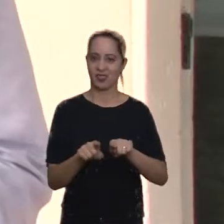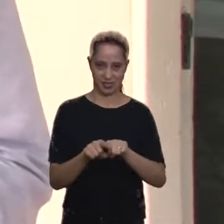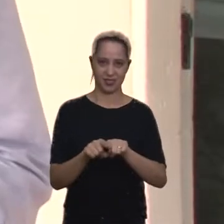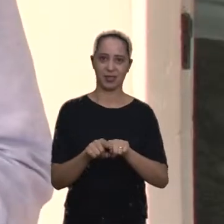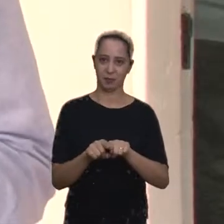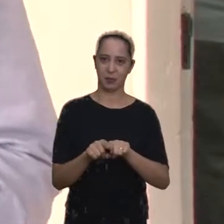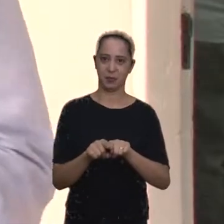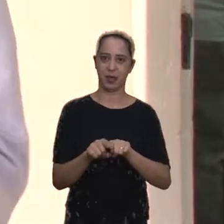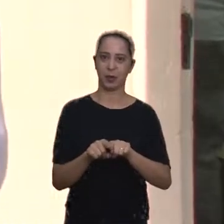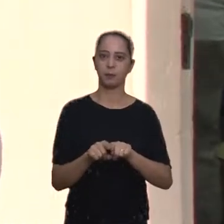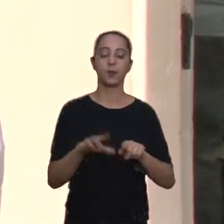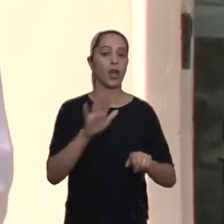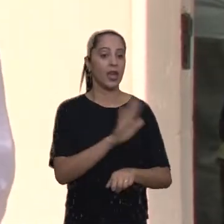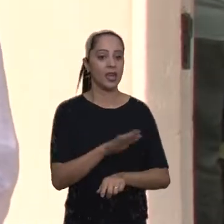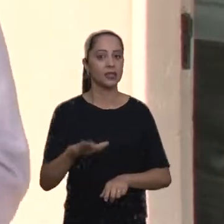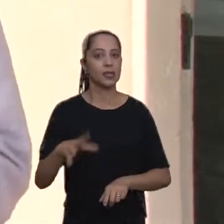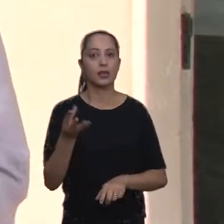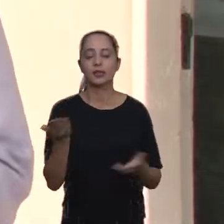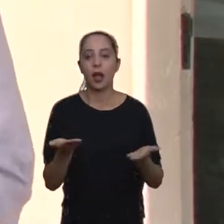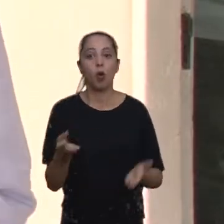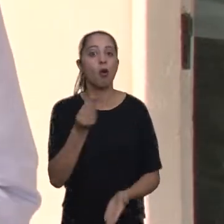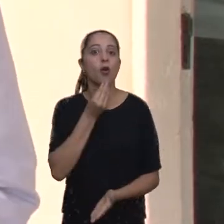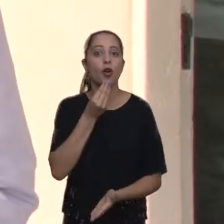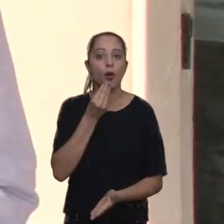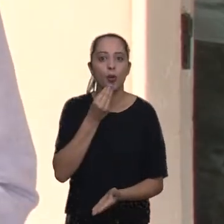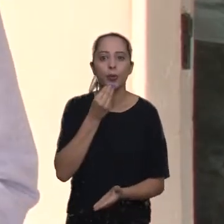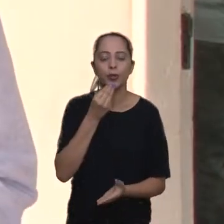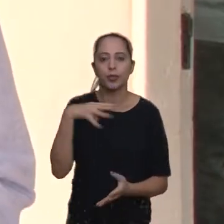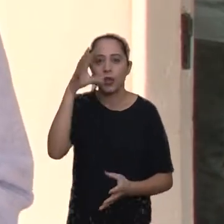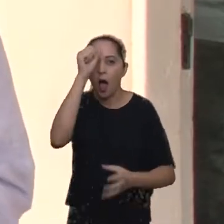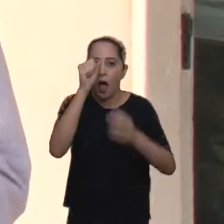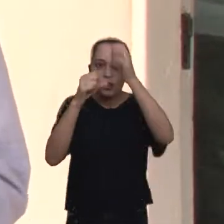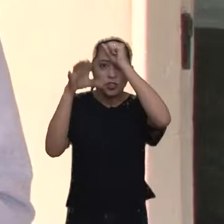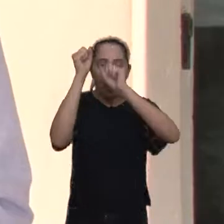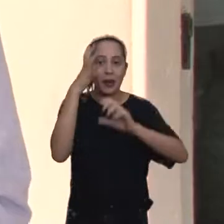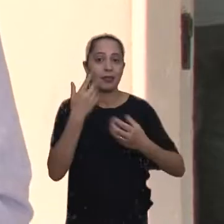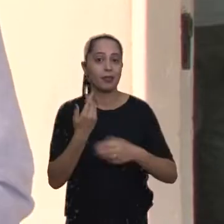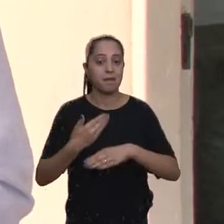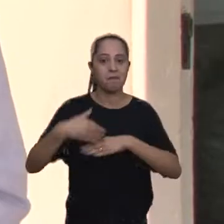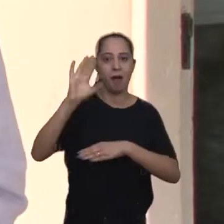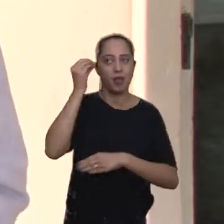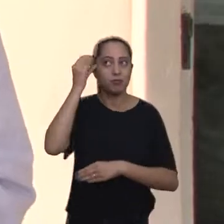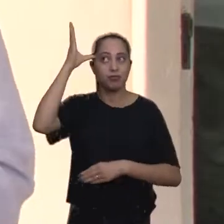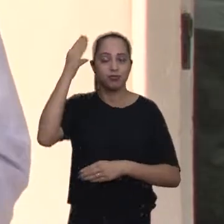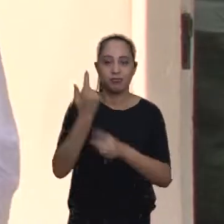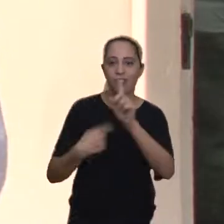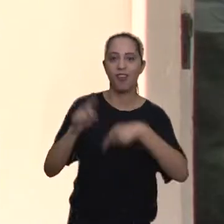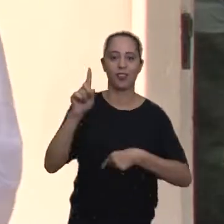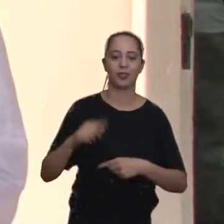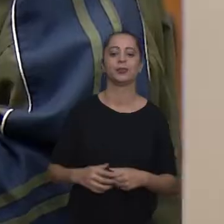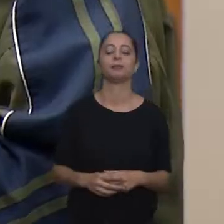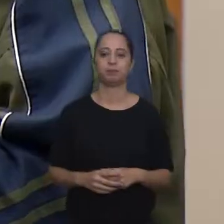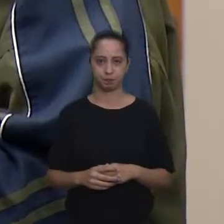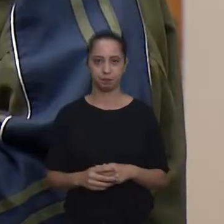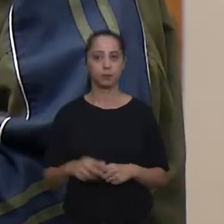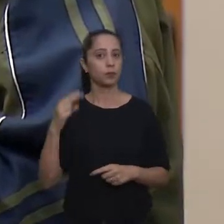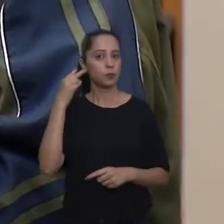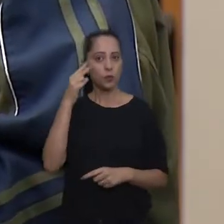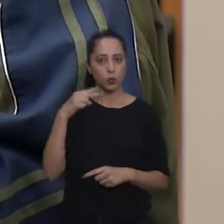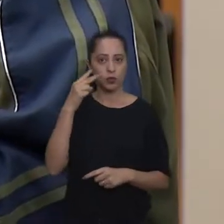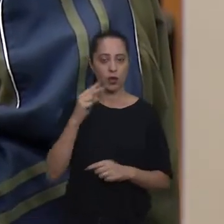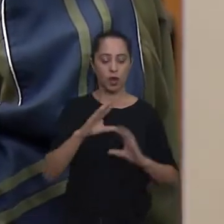as crianças mais vulneráveis essa oportunidade de enriquecimento através da educação. Para